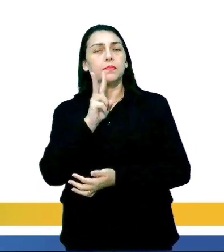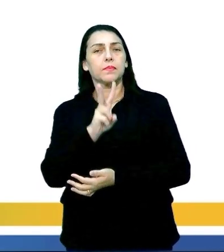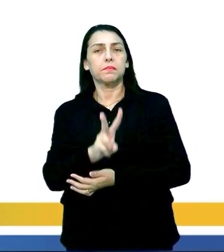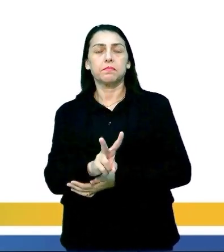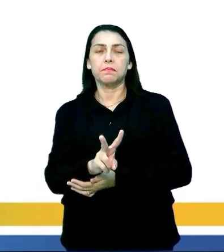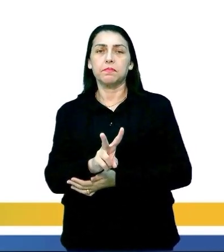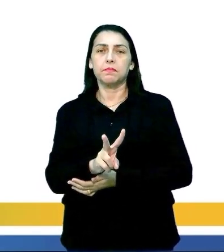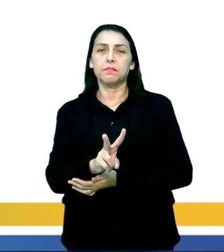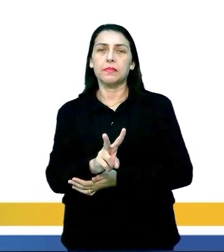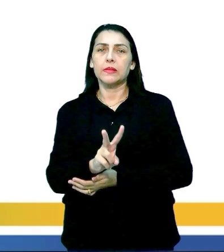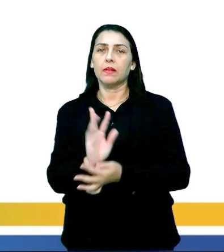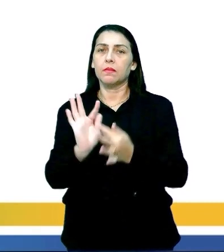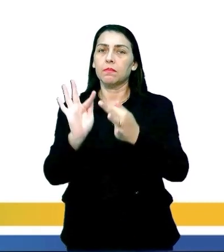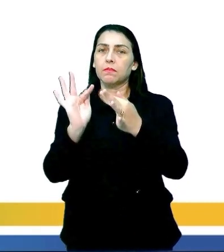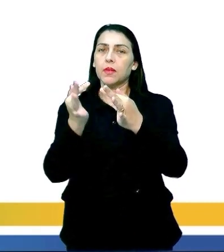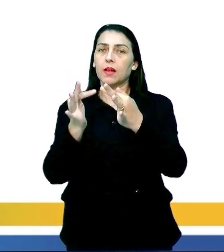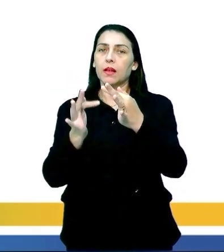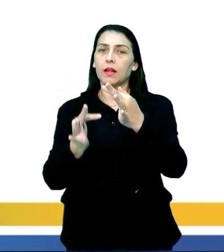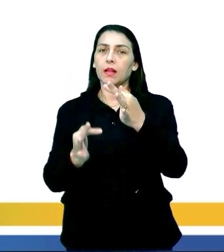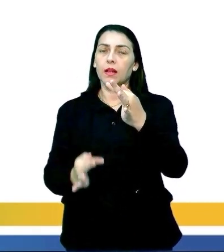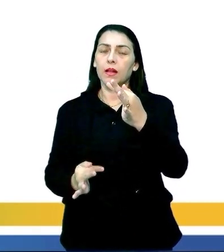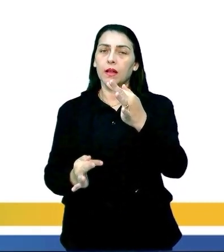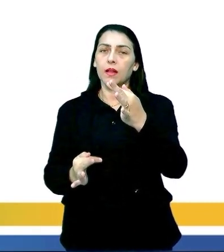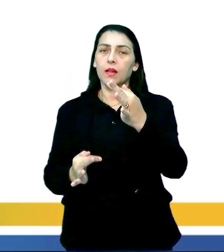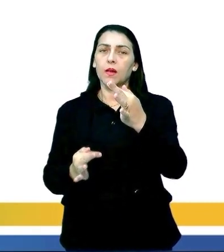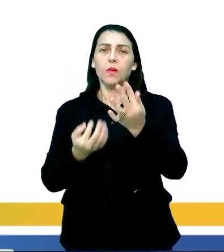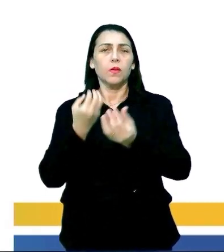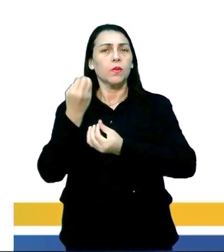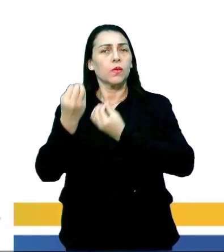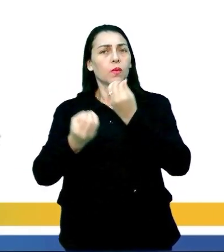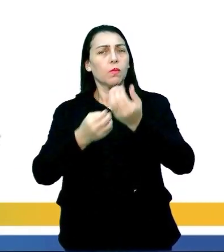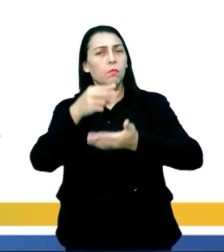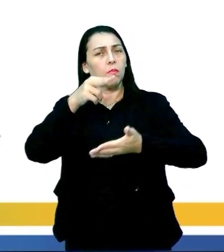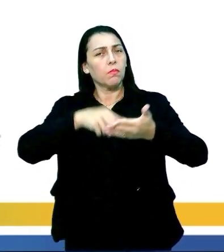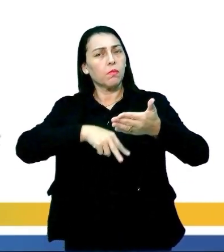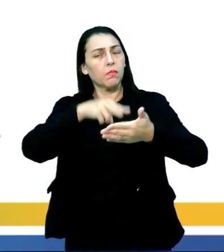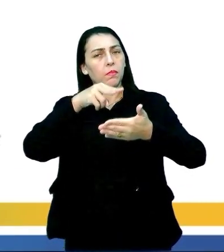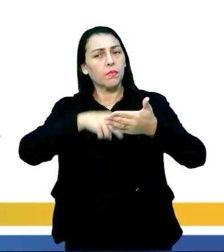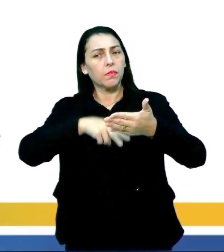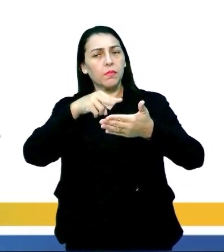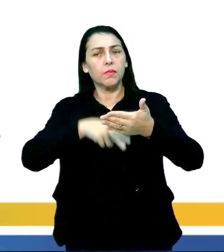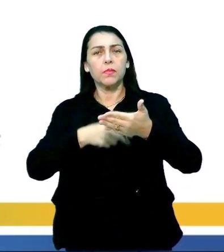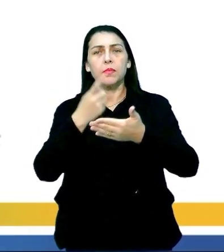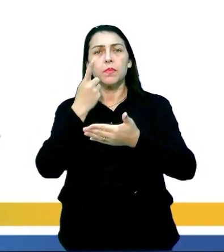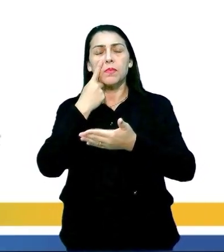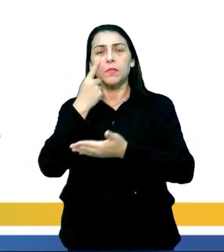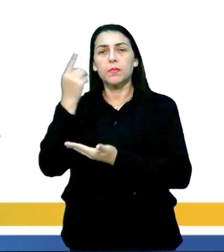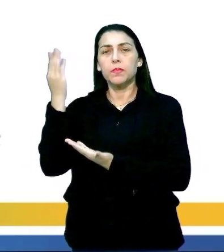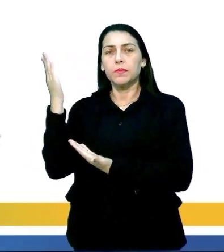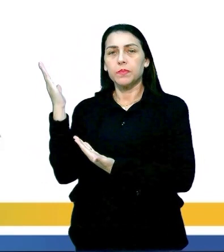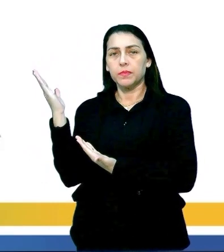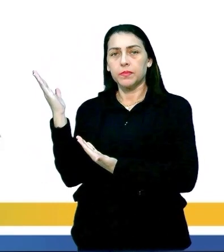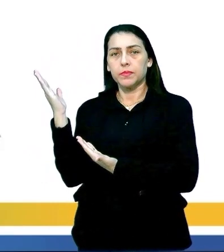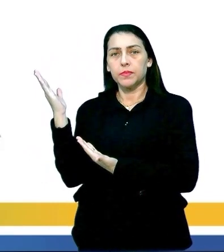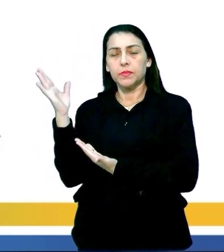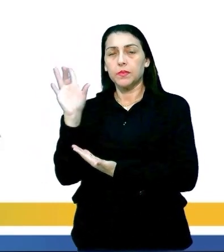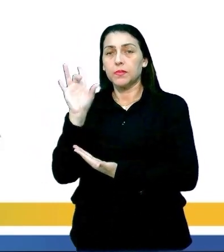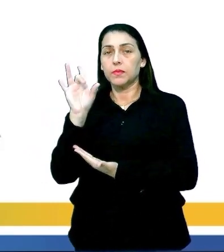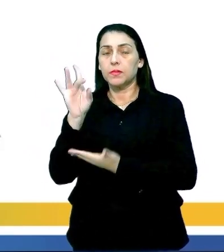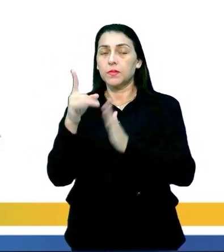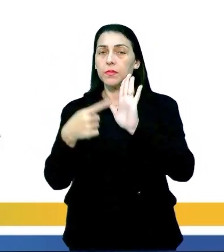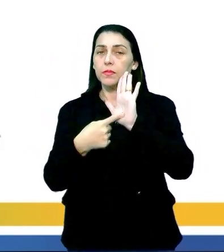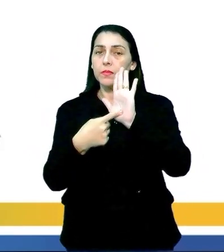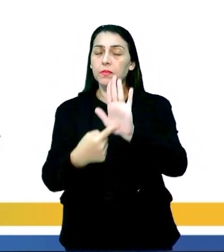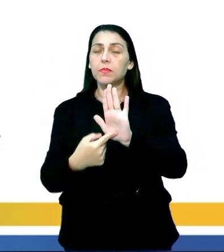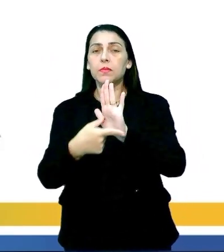diz, poxa, é muito grande. Como é que a gente vai ler uma questão dessa? Olha aí. Só mostrando, pessoal,